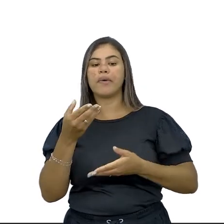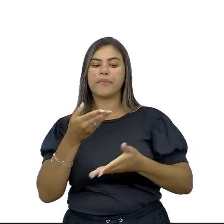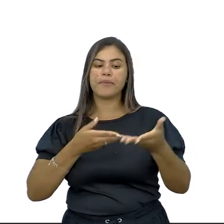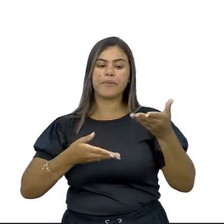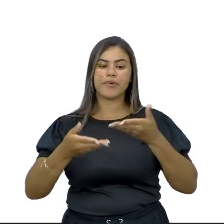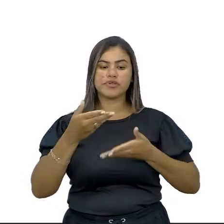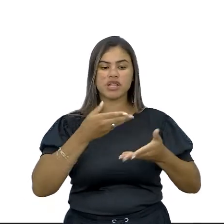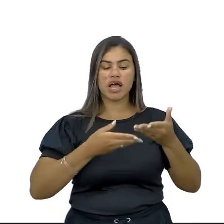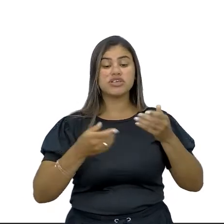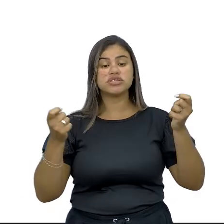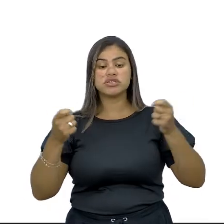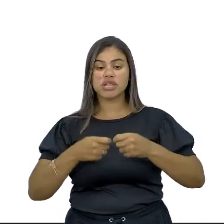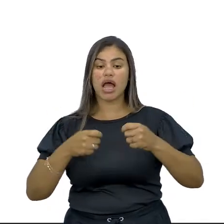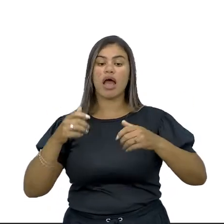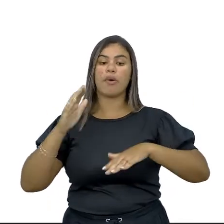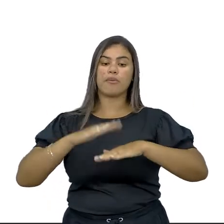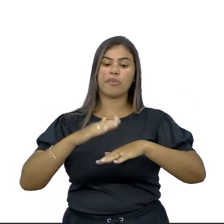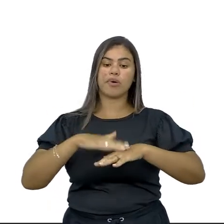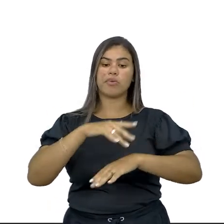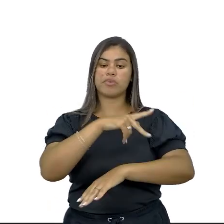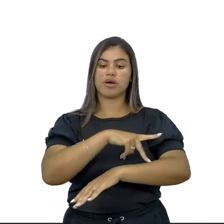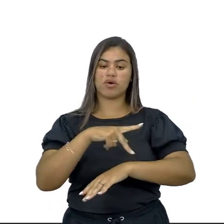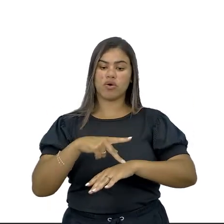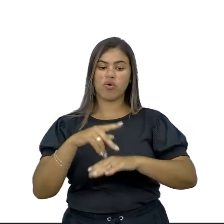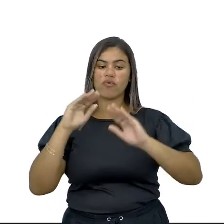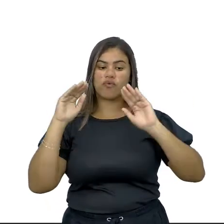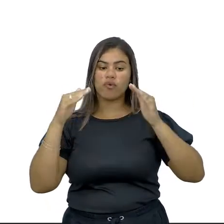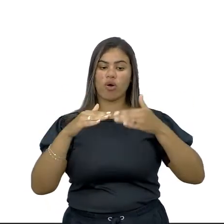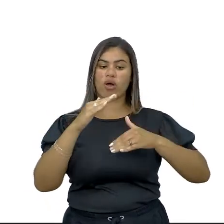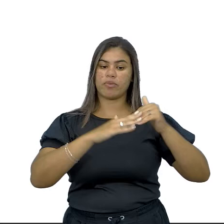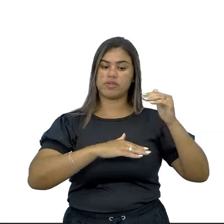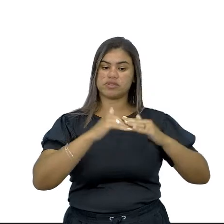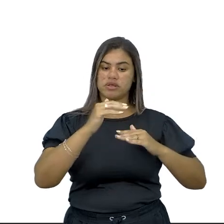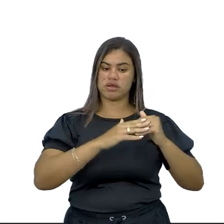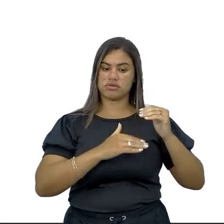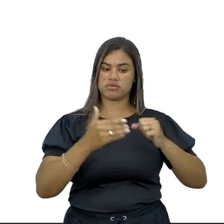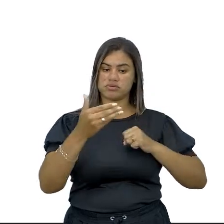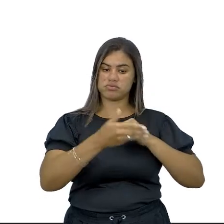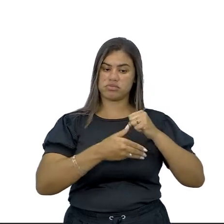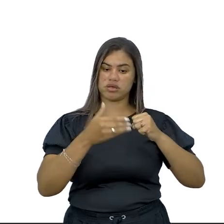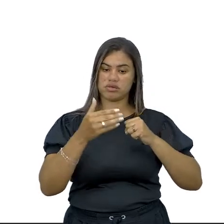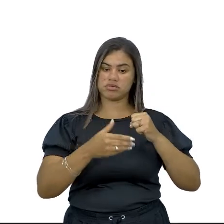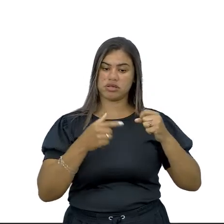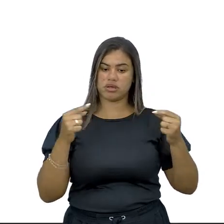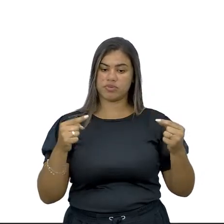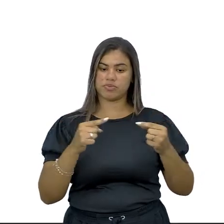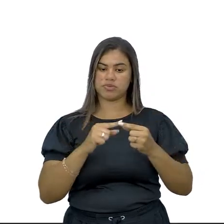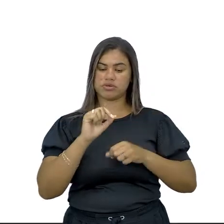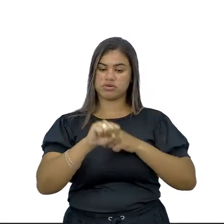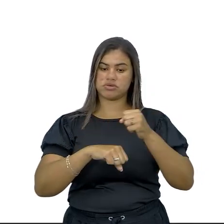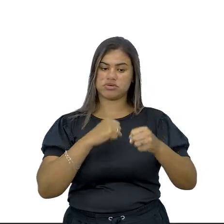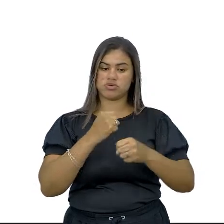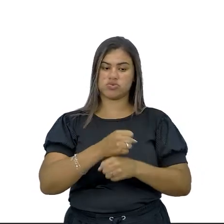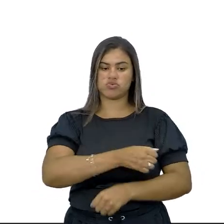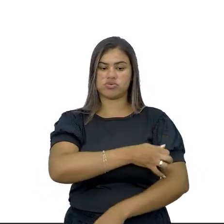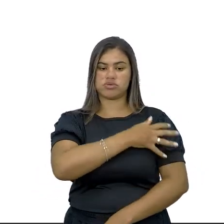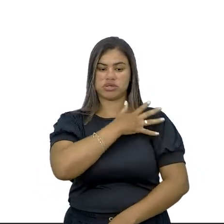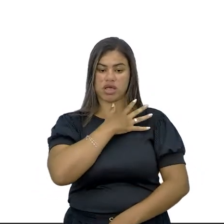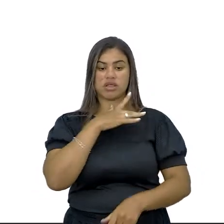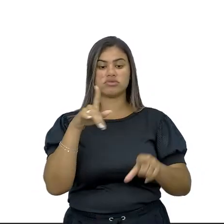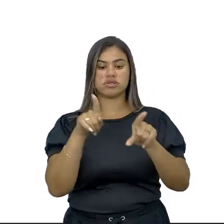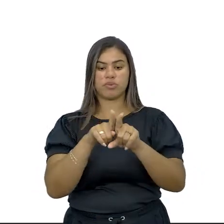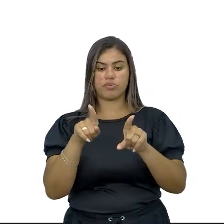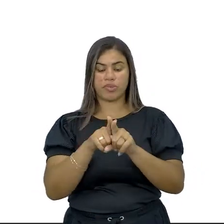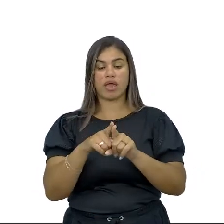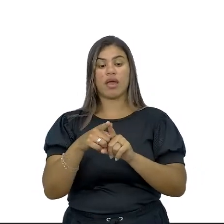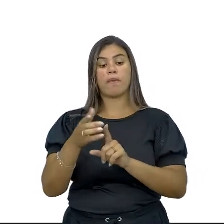que oportunizem um trabalho pedagógico voltado para as habilidades essenciais previstas em anos séries anteriores